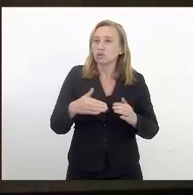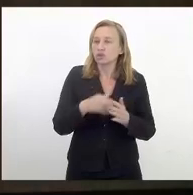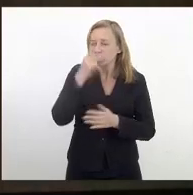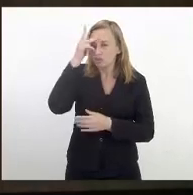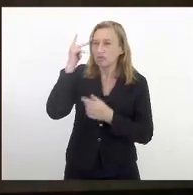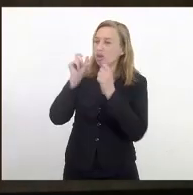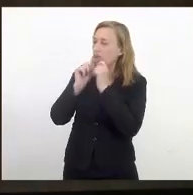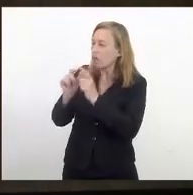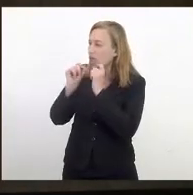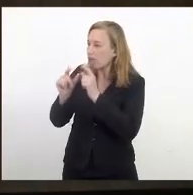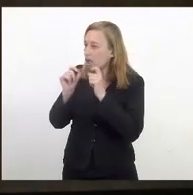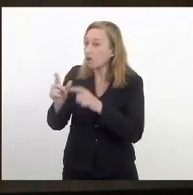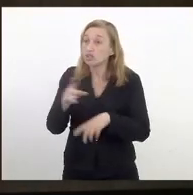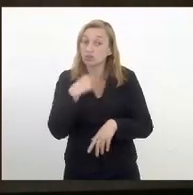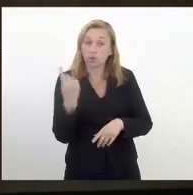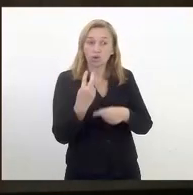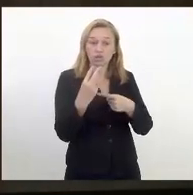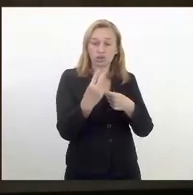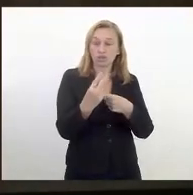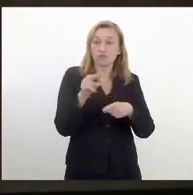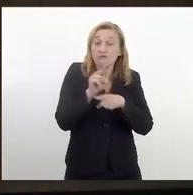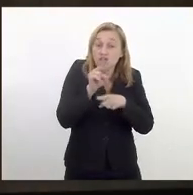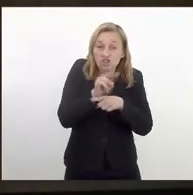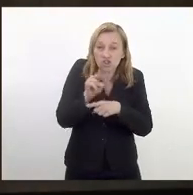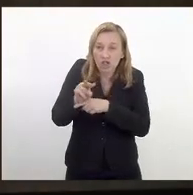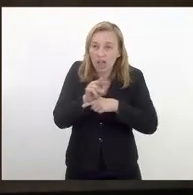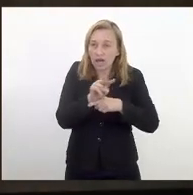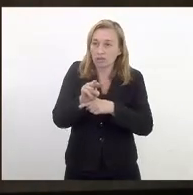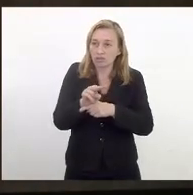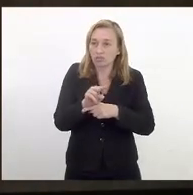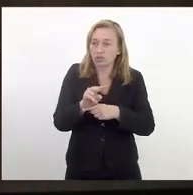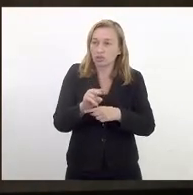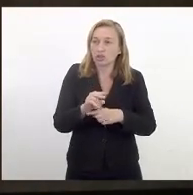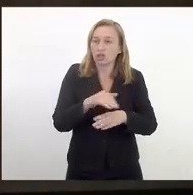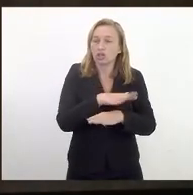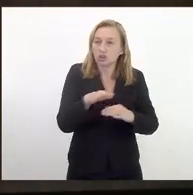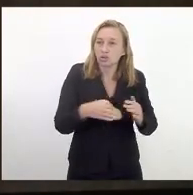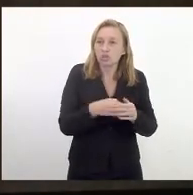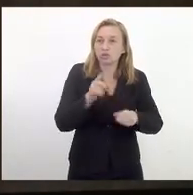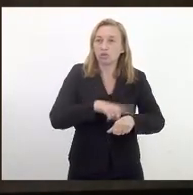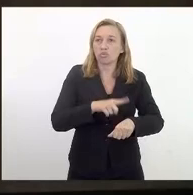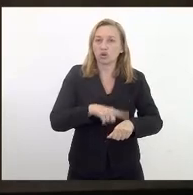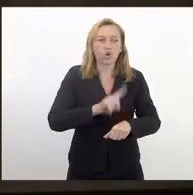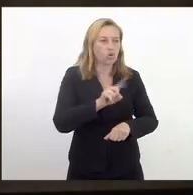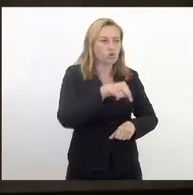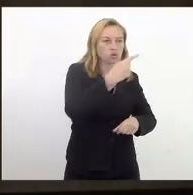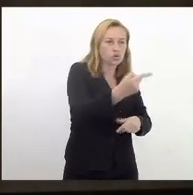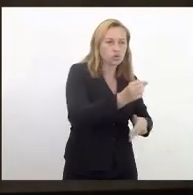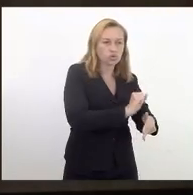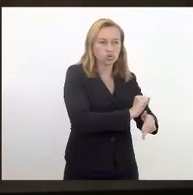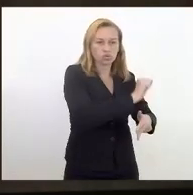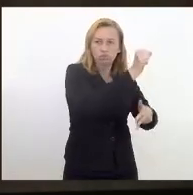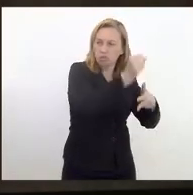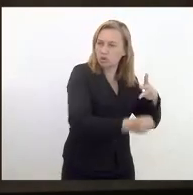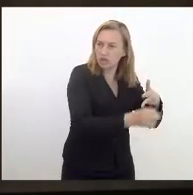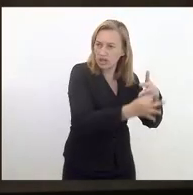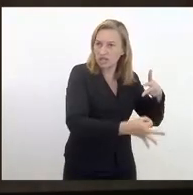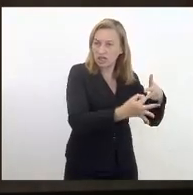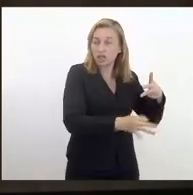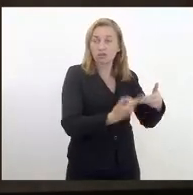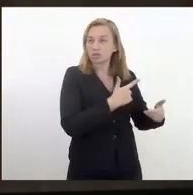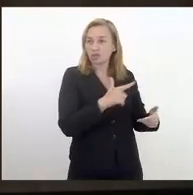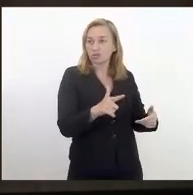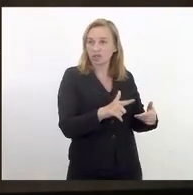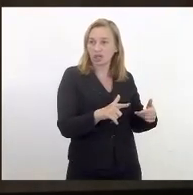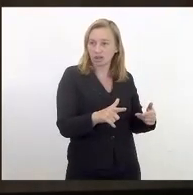roupa em cima Nós somos vigiados o tempo integral vou te poderes não tem essa rigidez de fiscalização e infelizmente